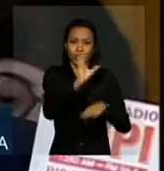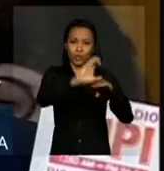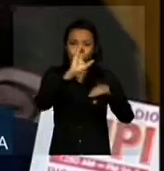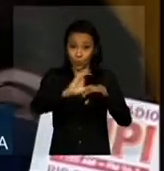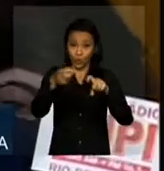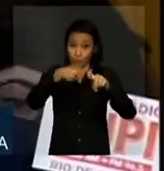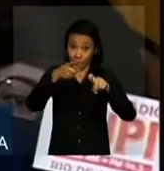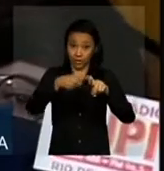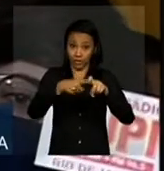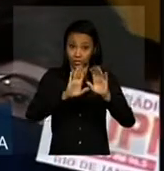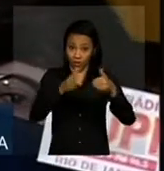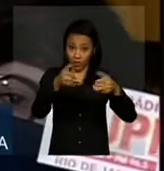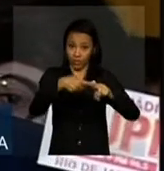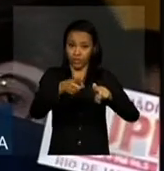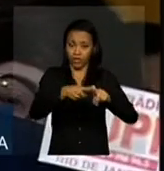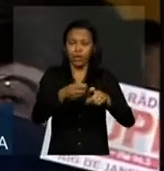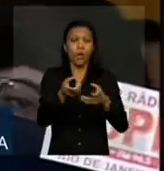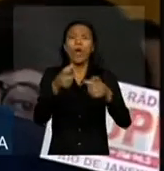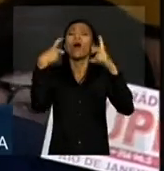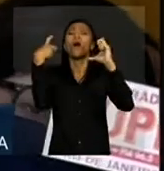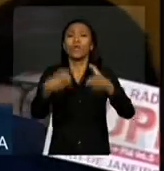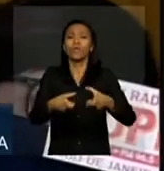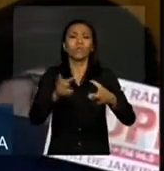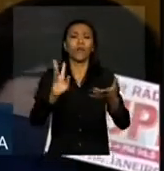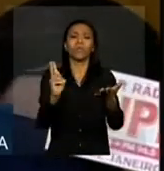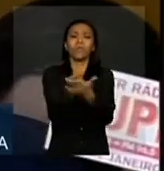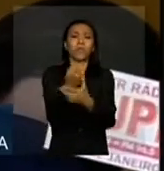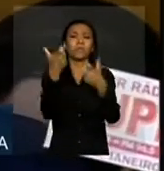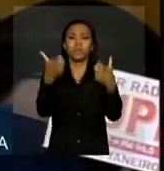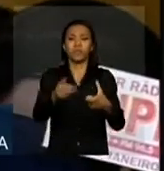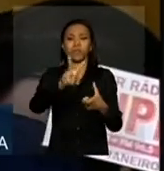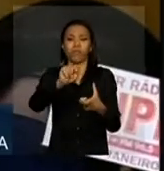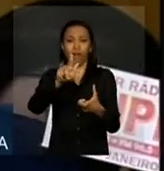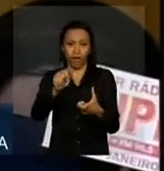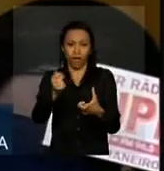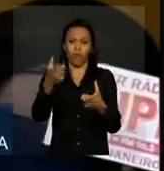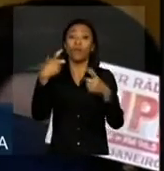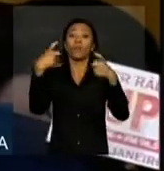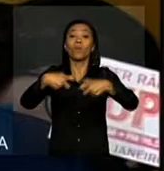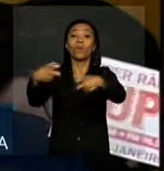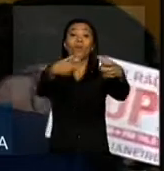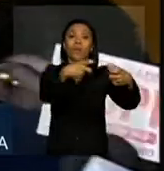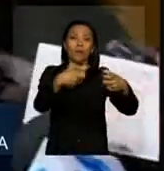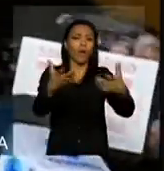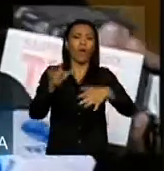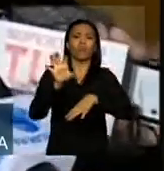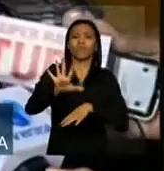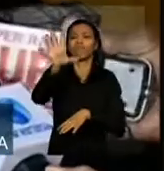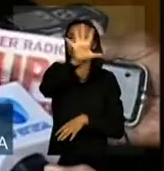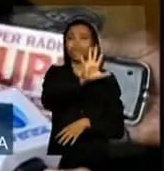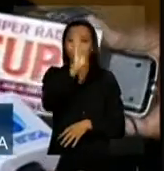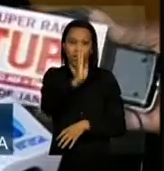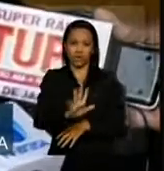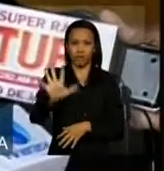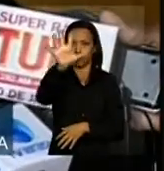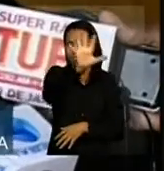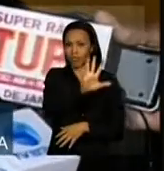de medicina. Onde que aconteceram essas vagas? É geral ou, mais especificamente, que regiões? Não,